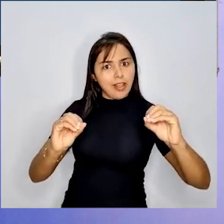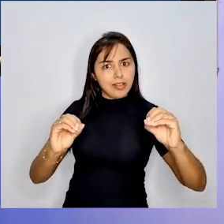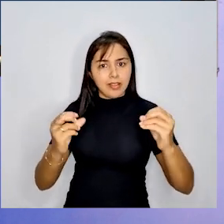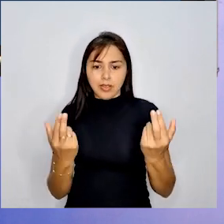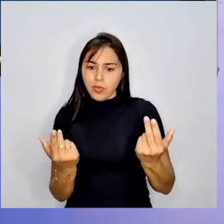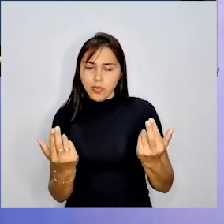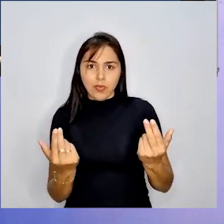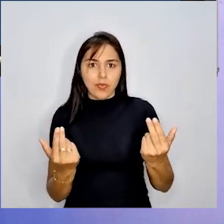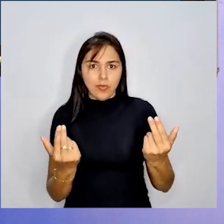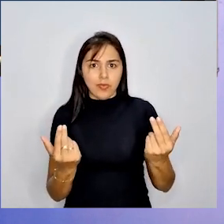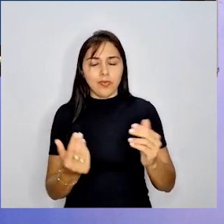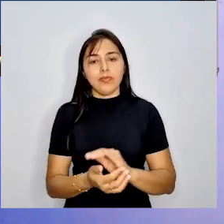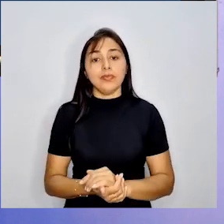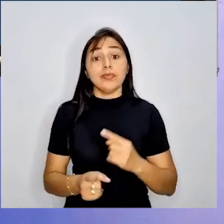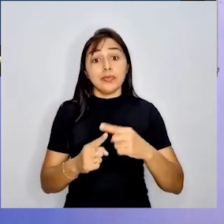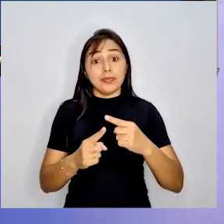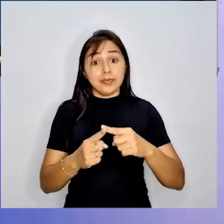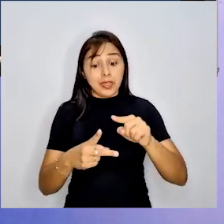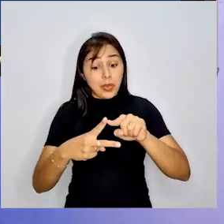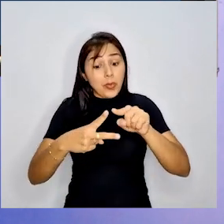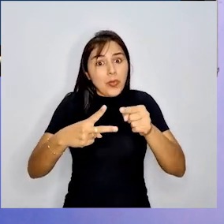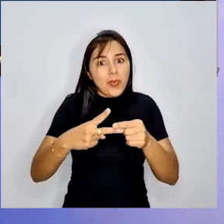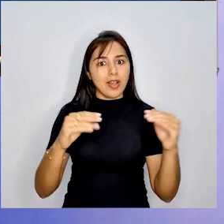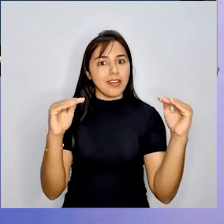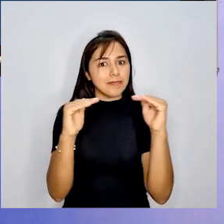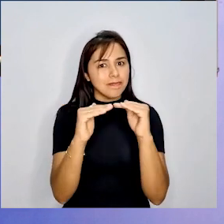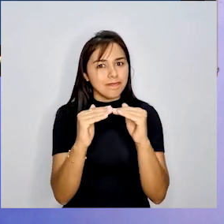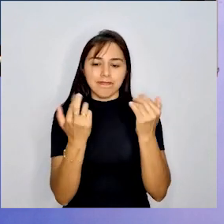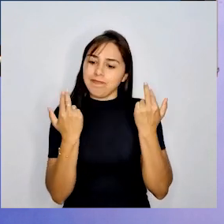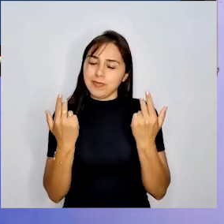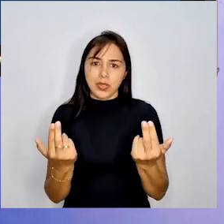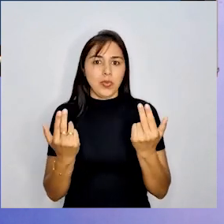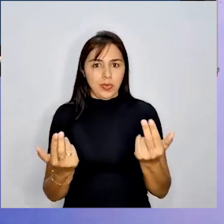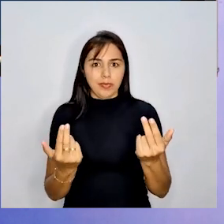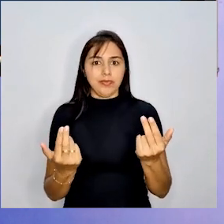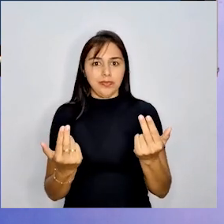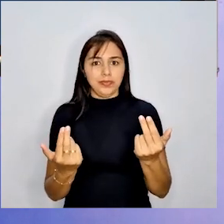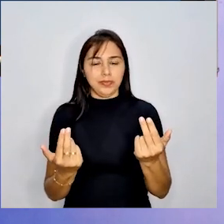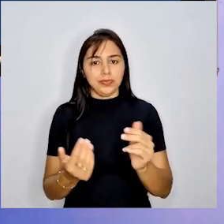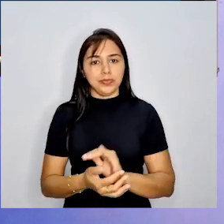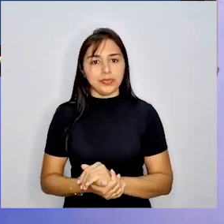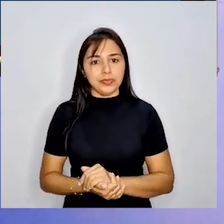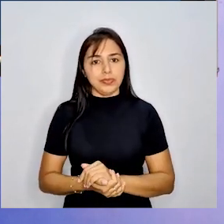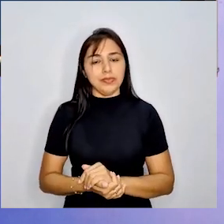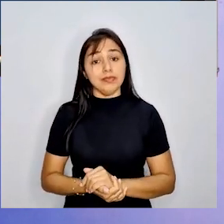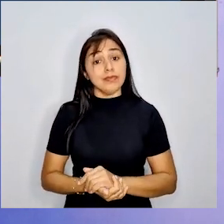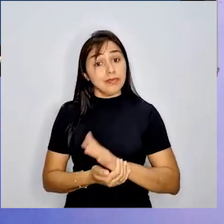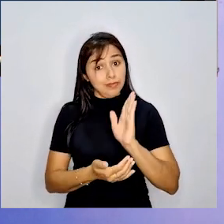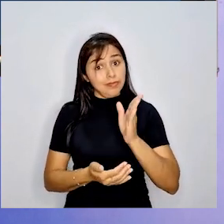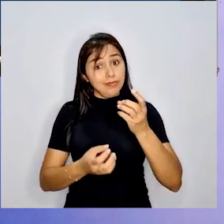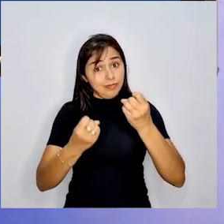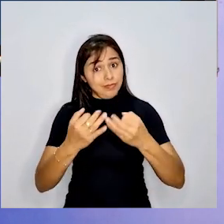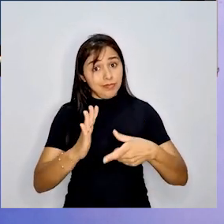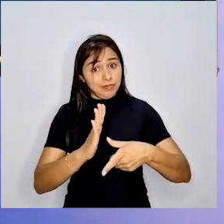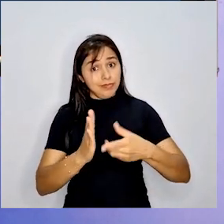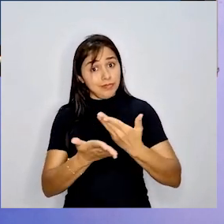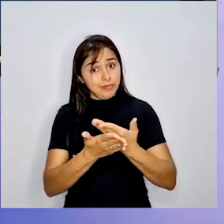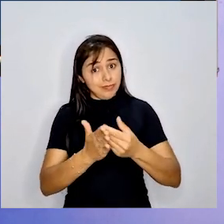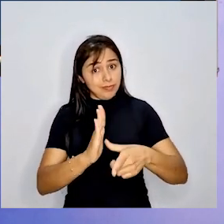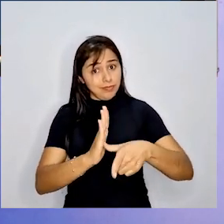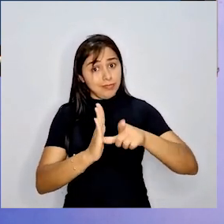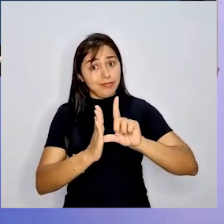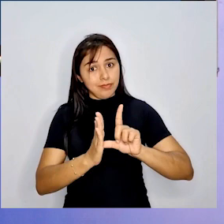ângulos correspondentes, ou seja, eles são congruentes, né? Pelas explicações que a gente viu da